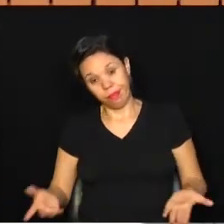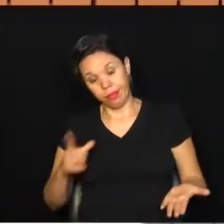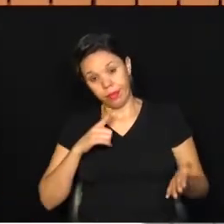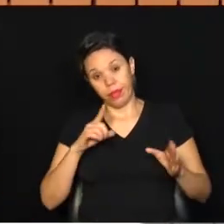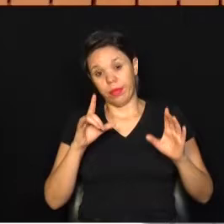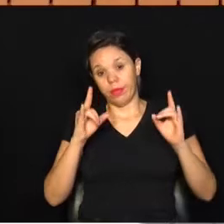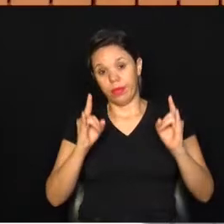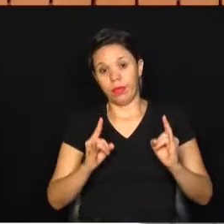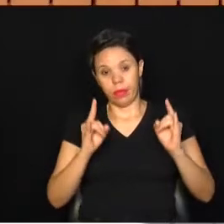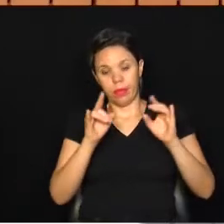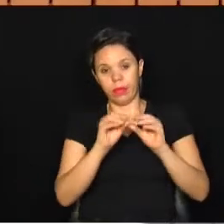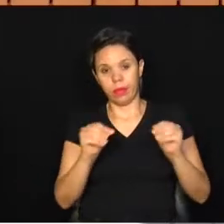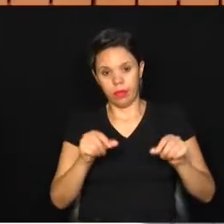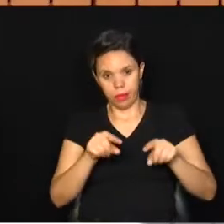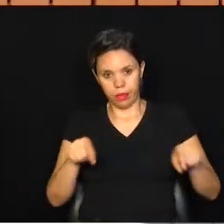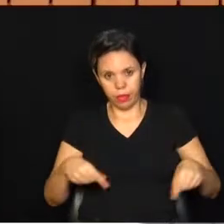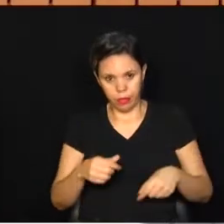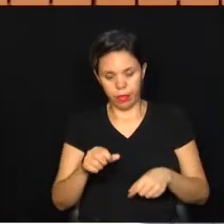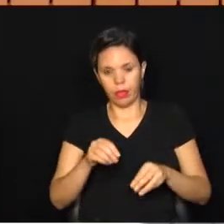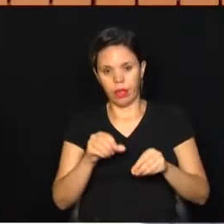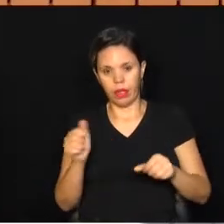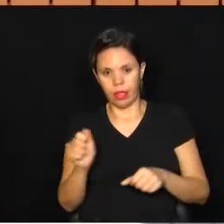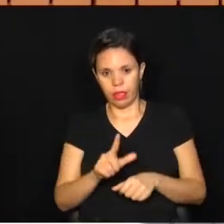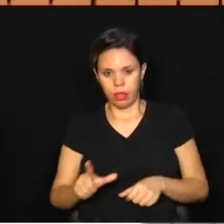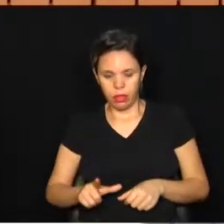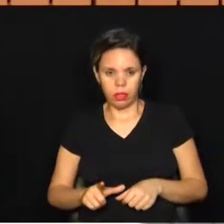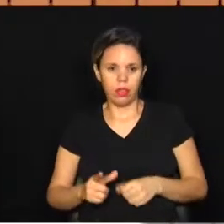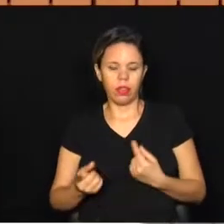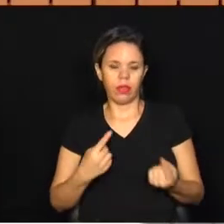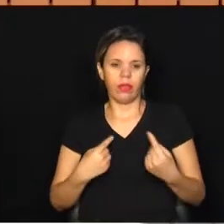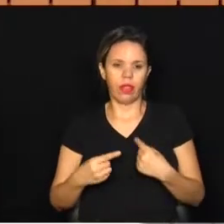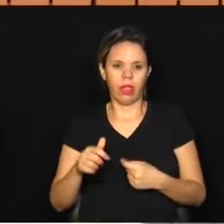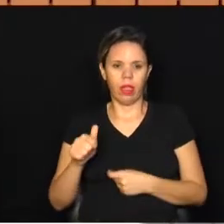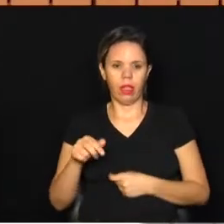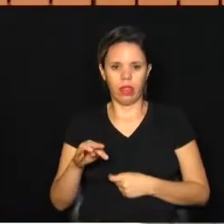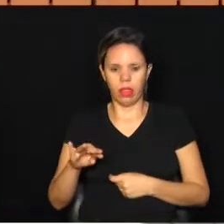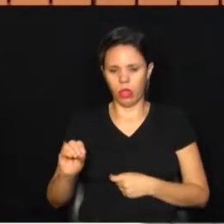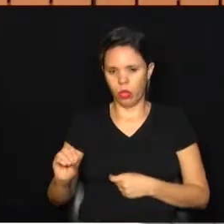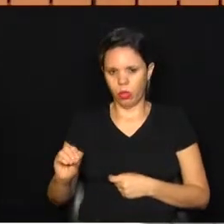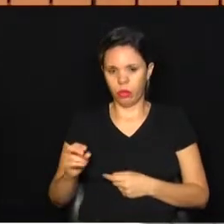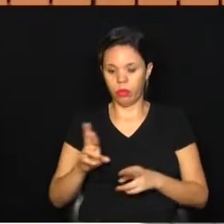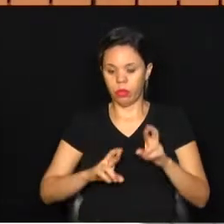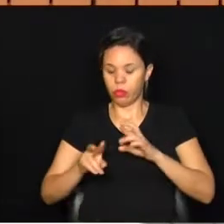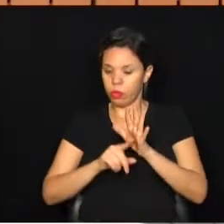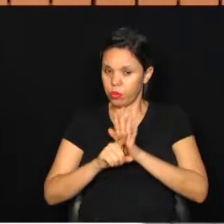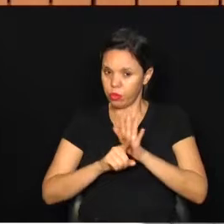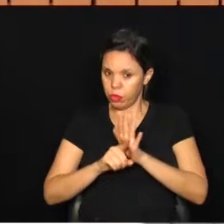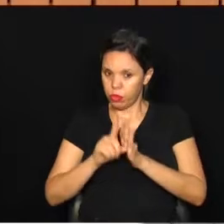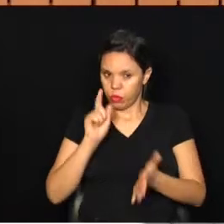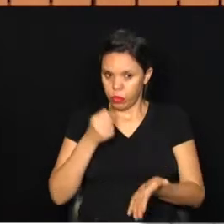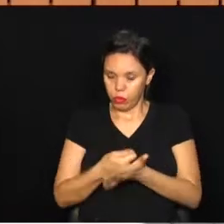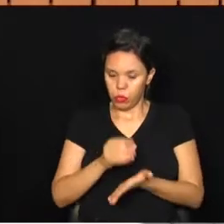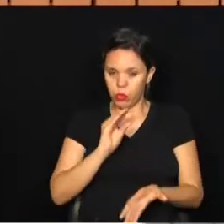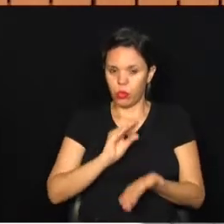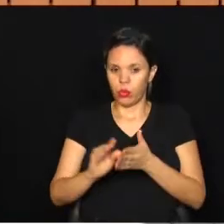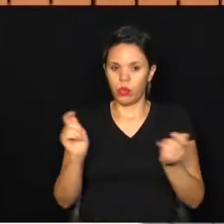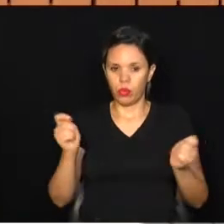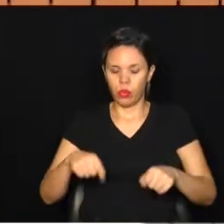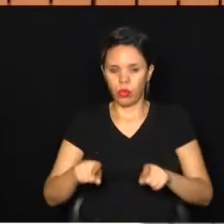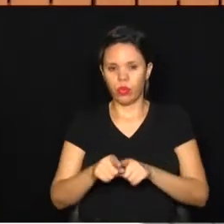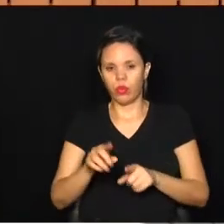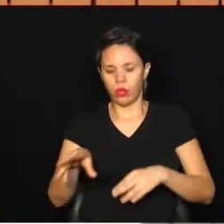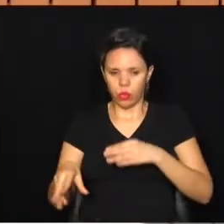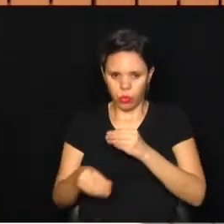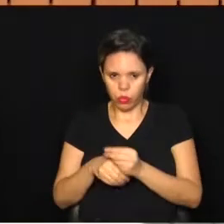empreendimentos chamado Terra Azul, sendo implantado na Avenida Antônio Artem, precisa ser fiscalizado para garantir recursos suficientes para a implantação